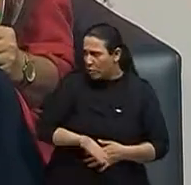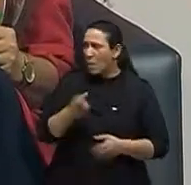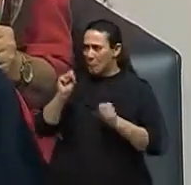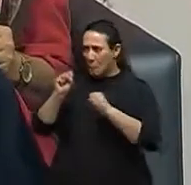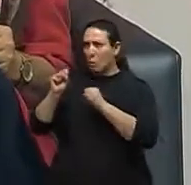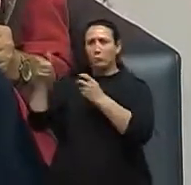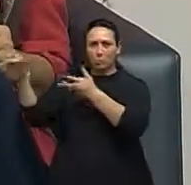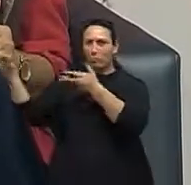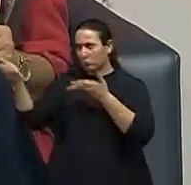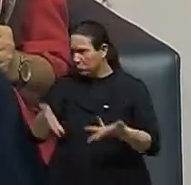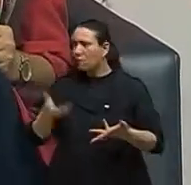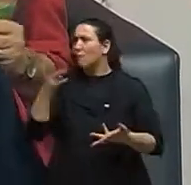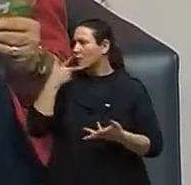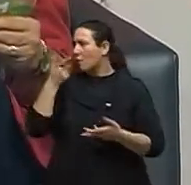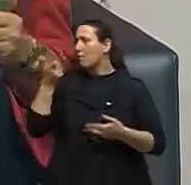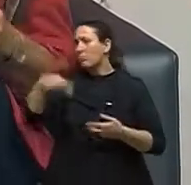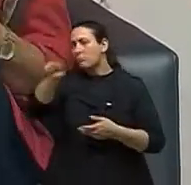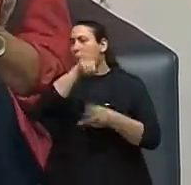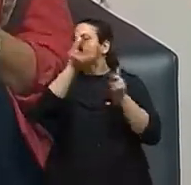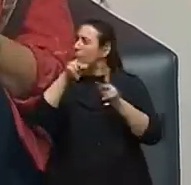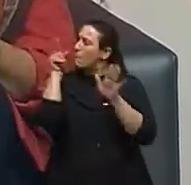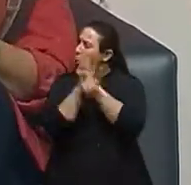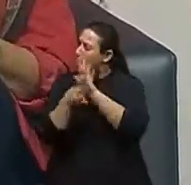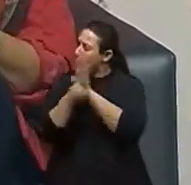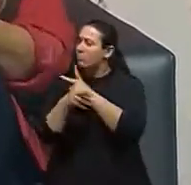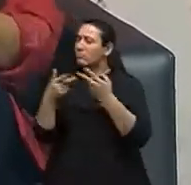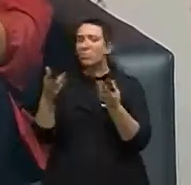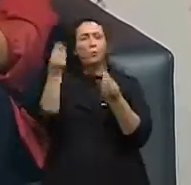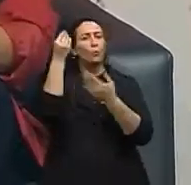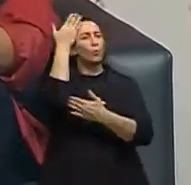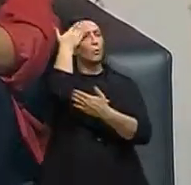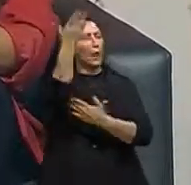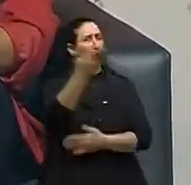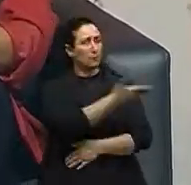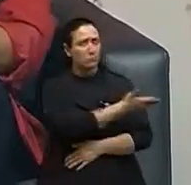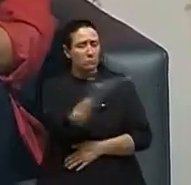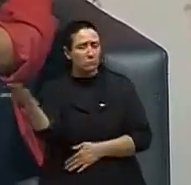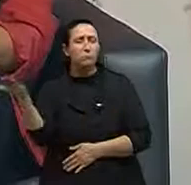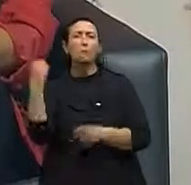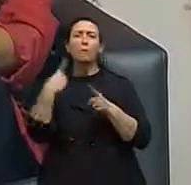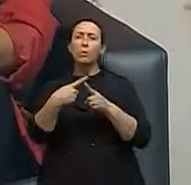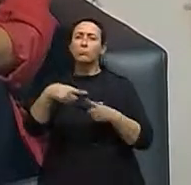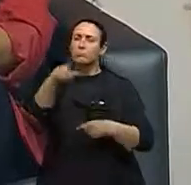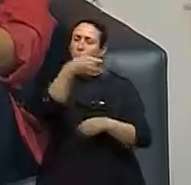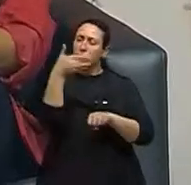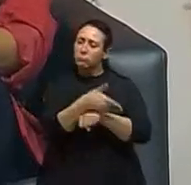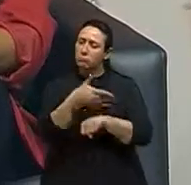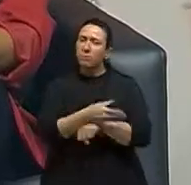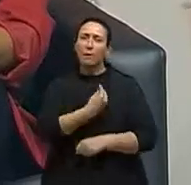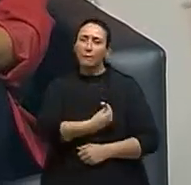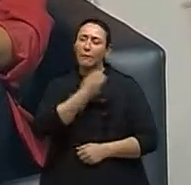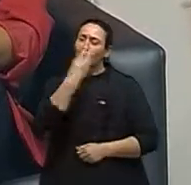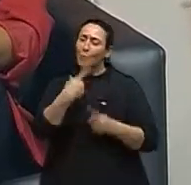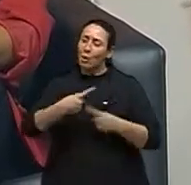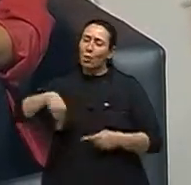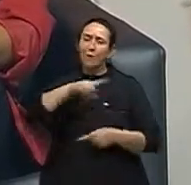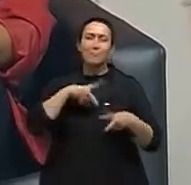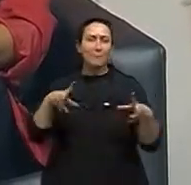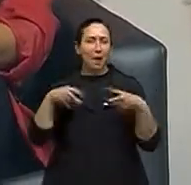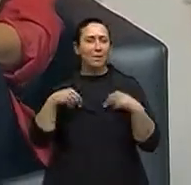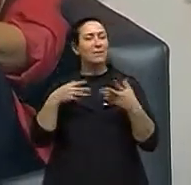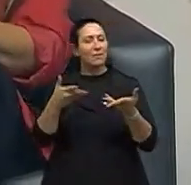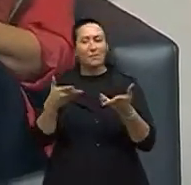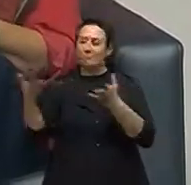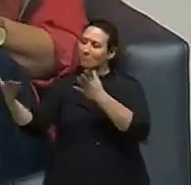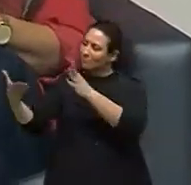gente tenta atender o nosso telespectador né Obrigada a vocês que estão sempre com a gente aqui no viva bem porque a gente merece né me